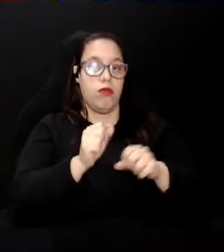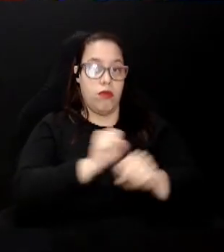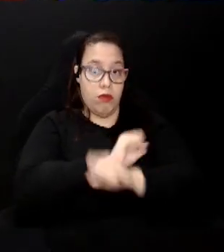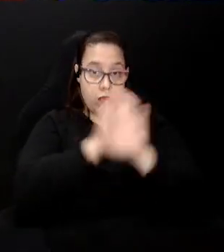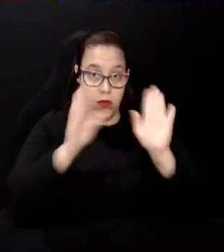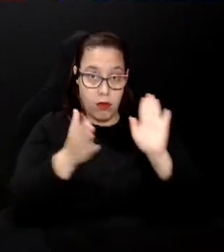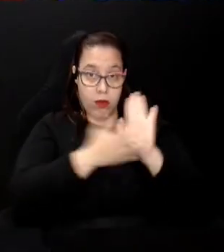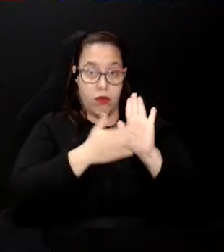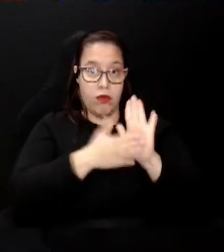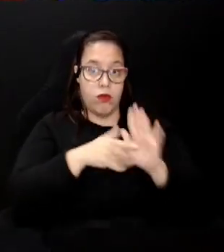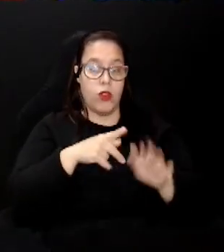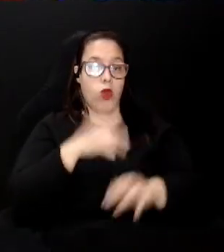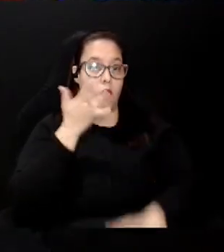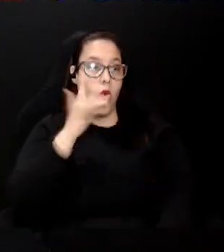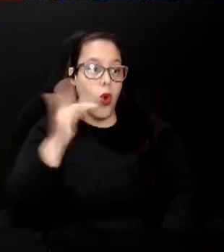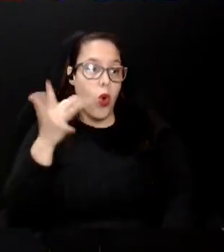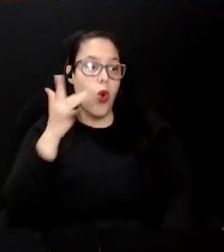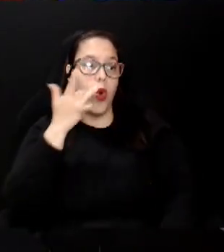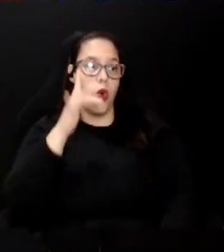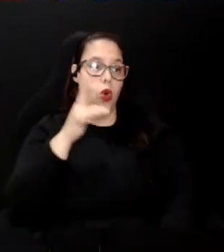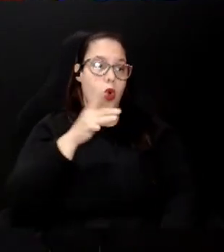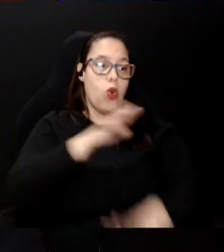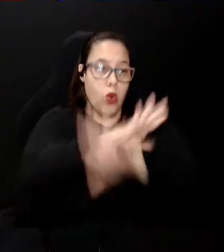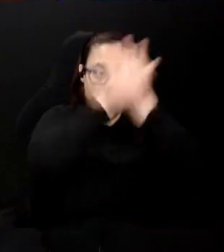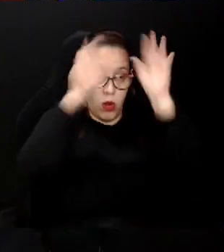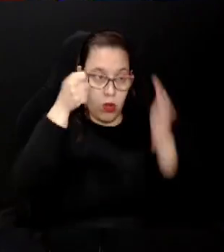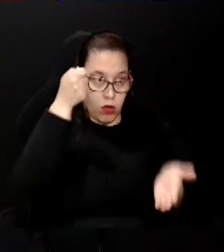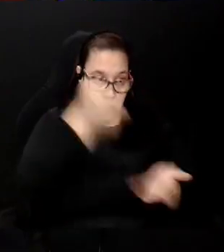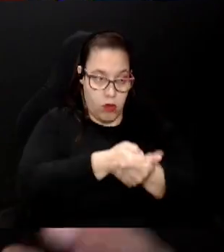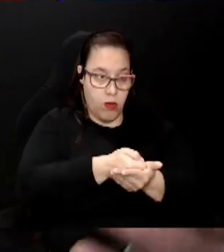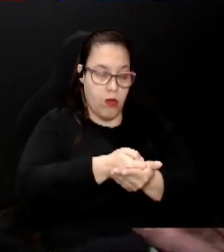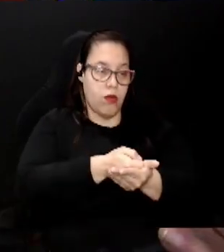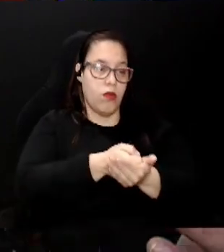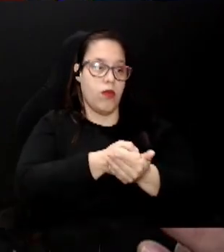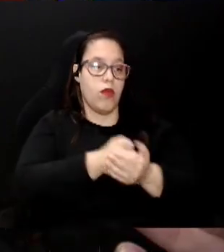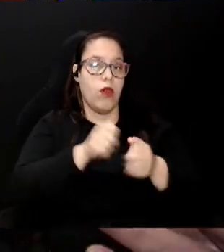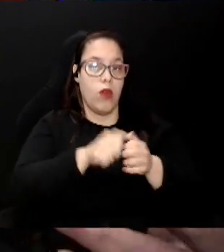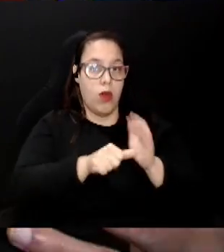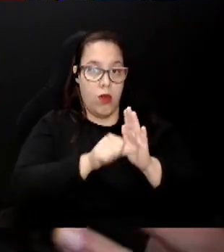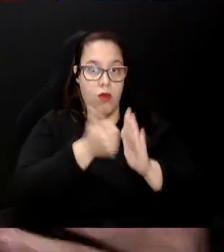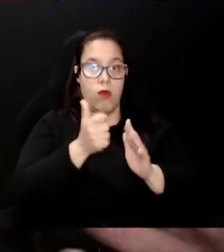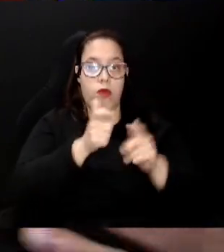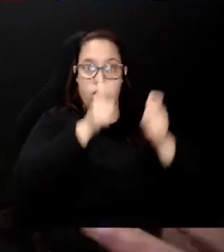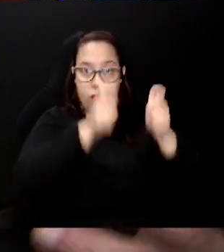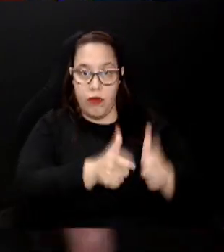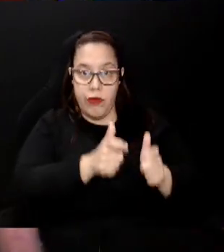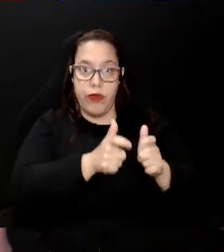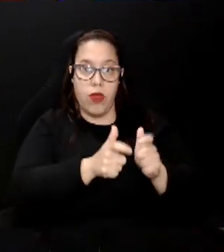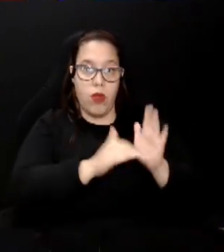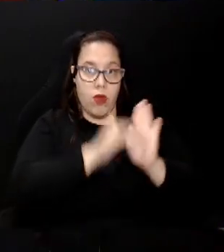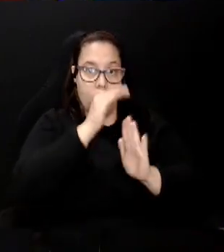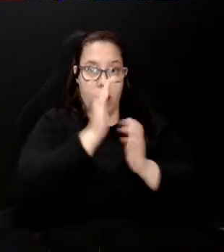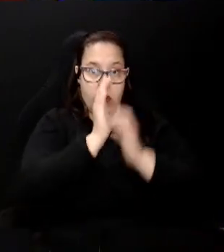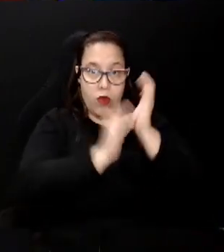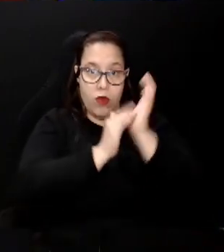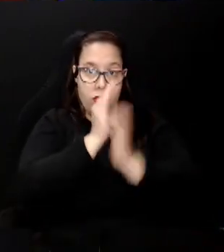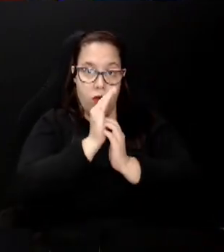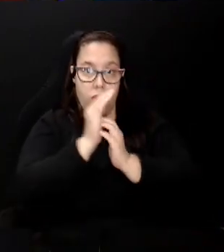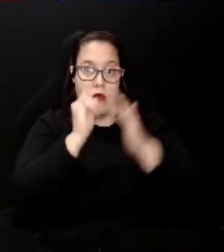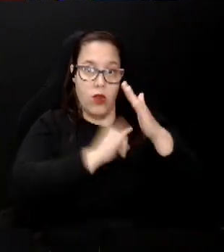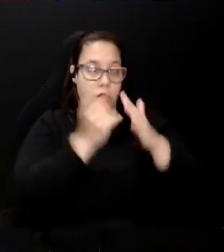ouro do Tribunal de Contas, ficamos no primeiro lugar num concurso do Instituto Não Aceito